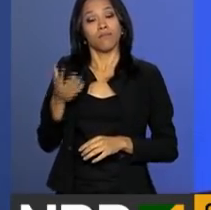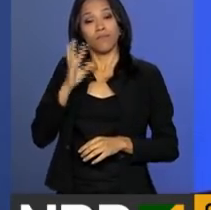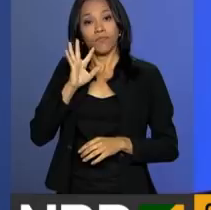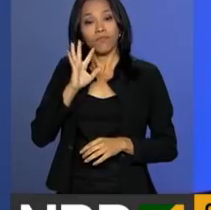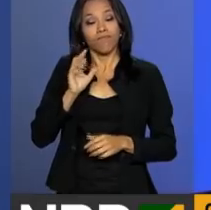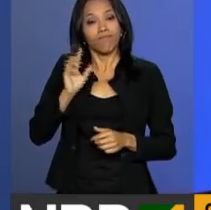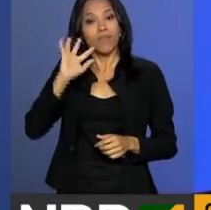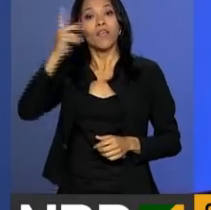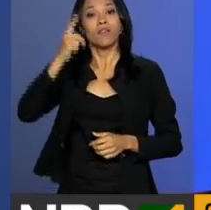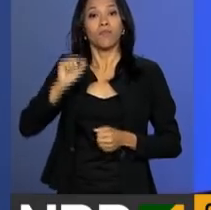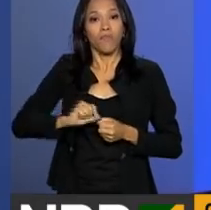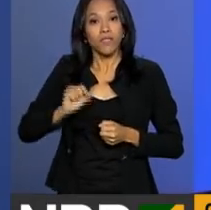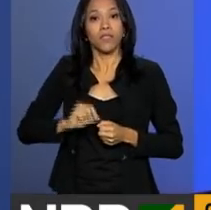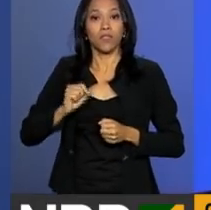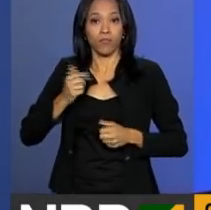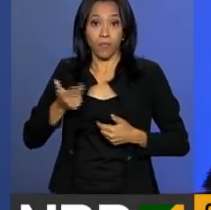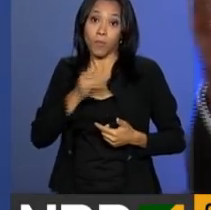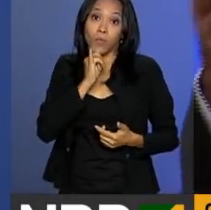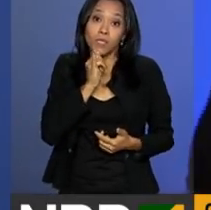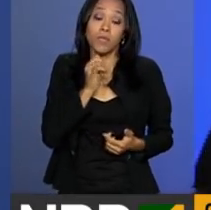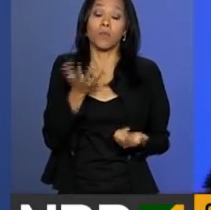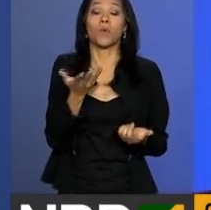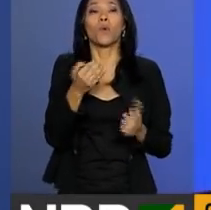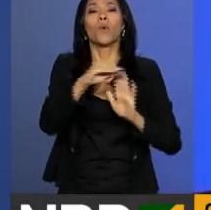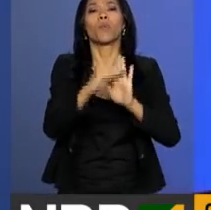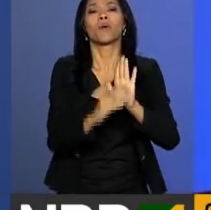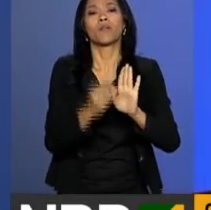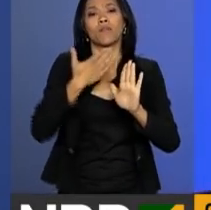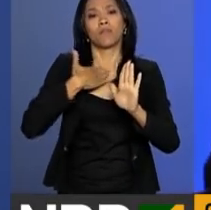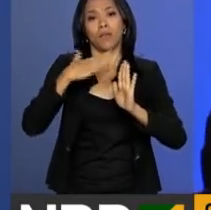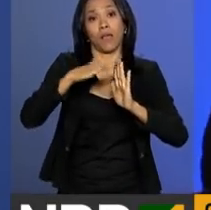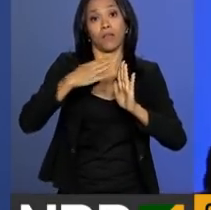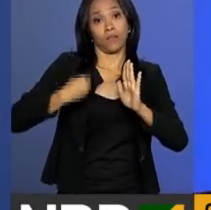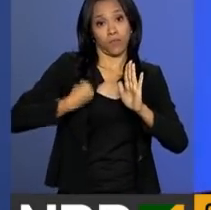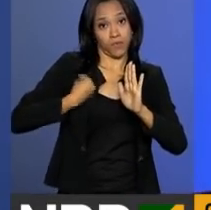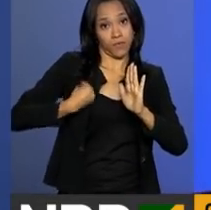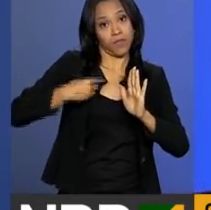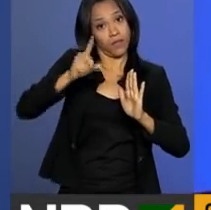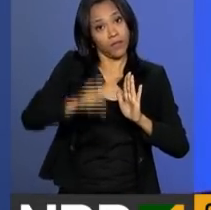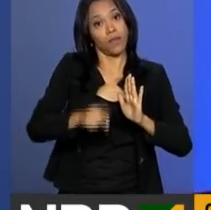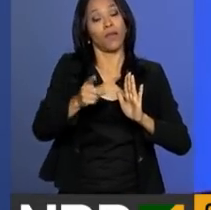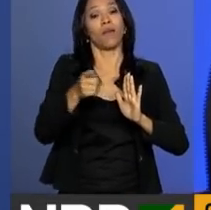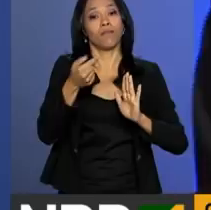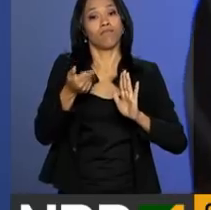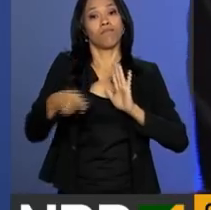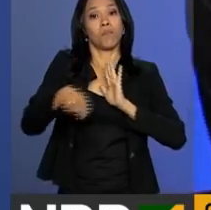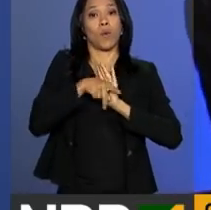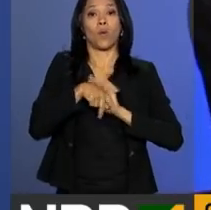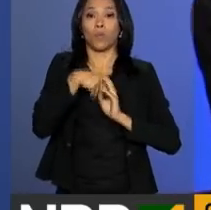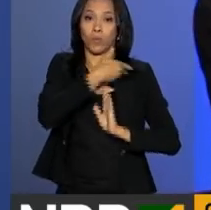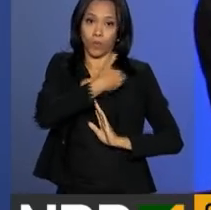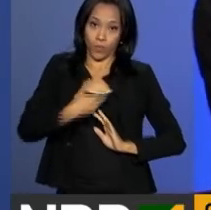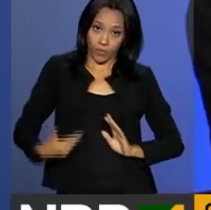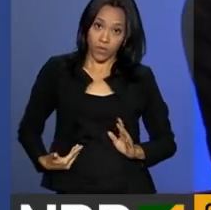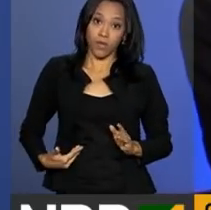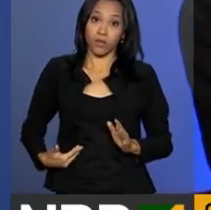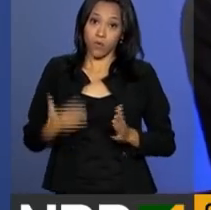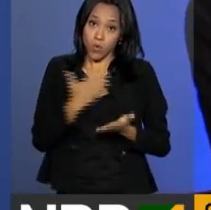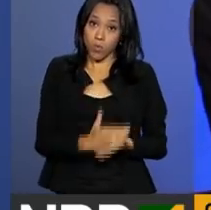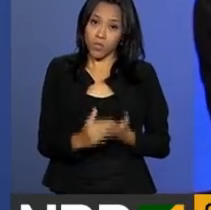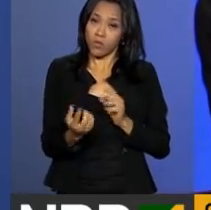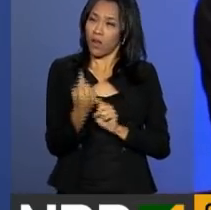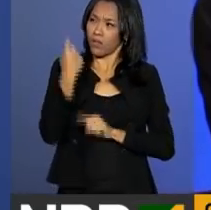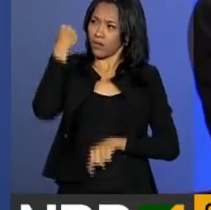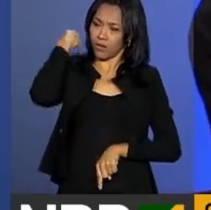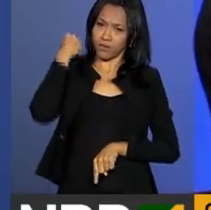vocês pegam o caso do minha casa minha vida que é um programa especial do governo não é deste governo começou a lá